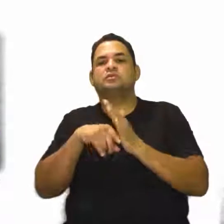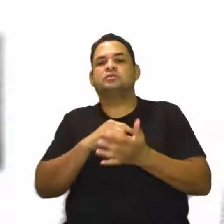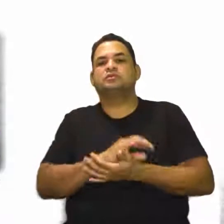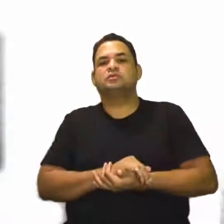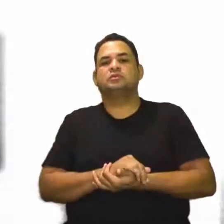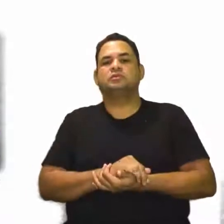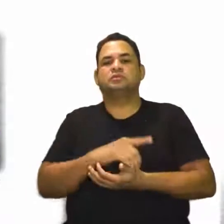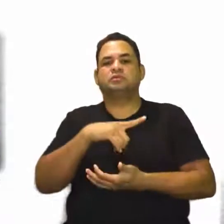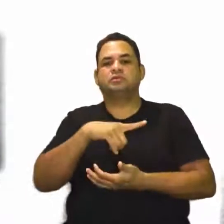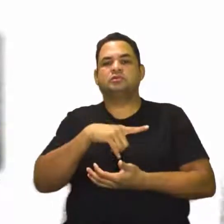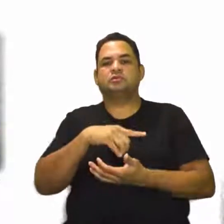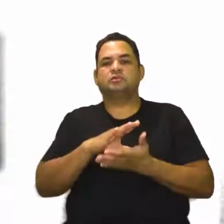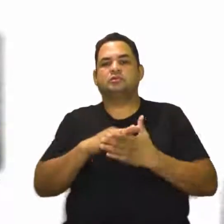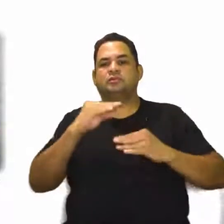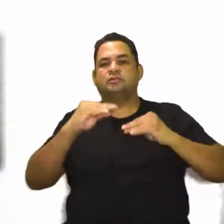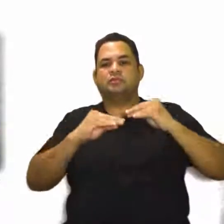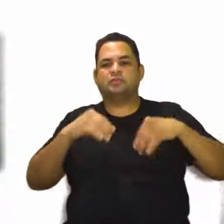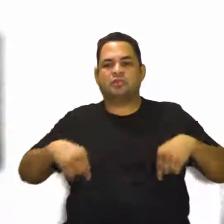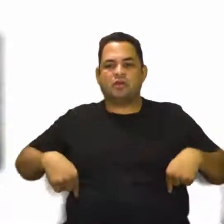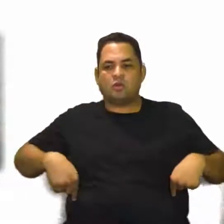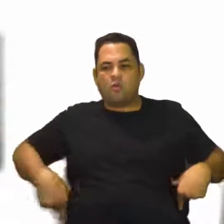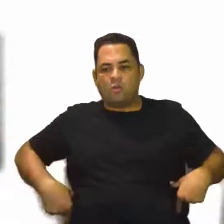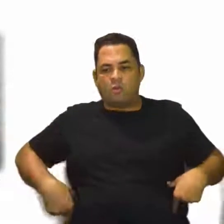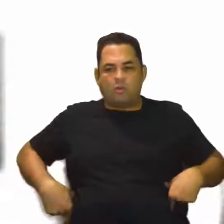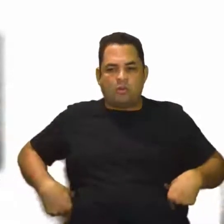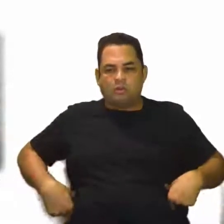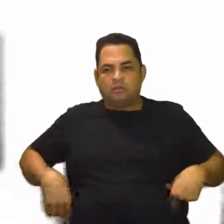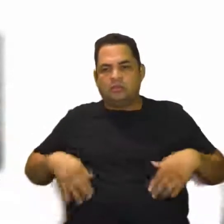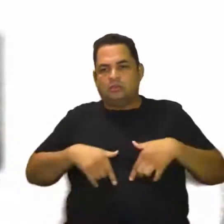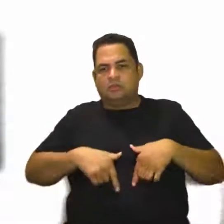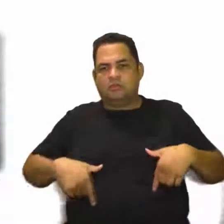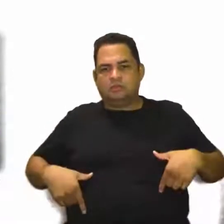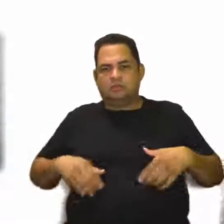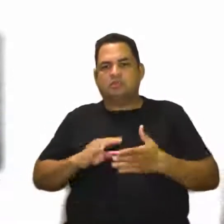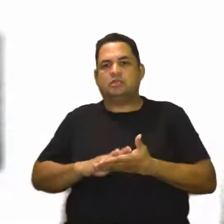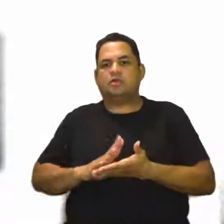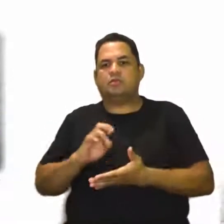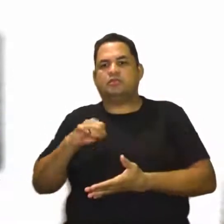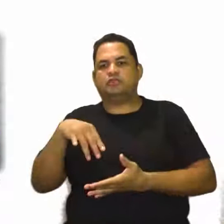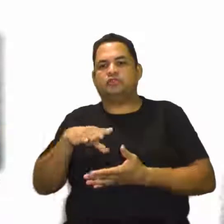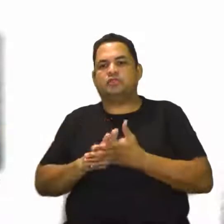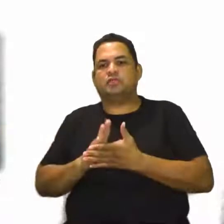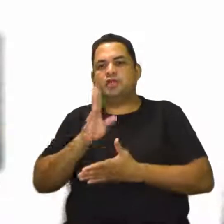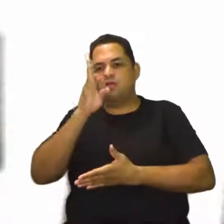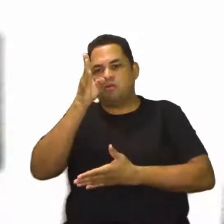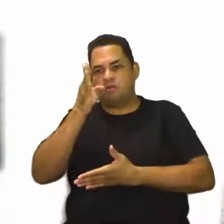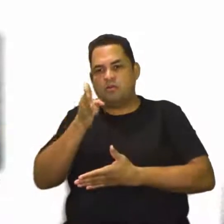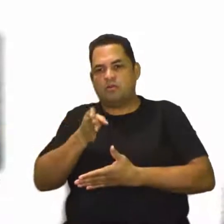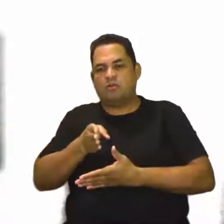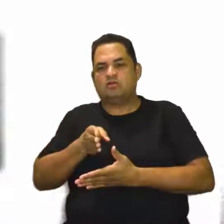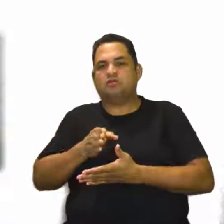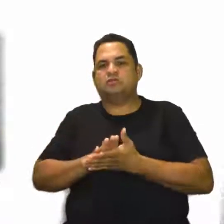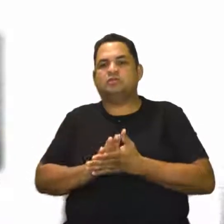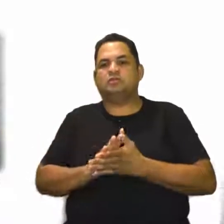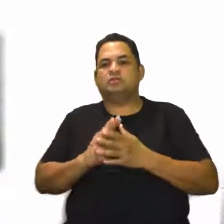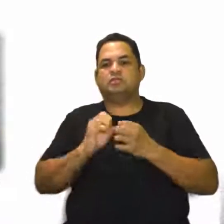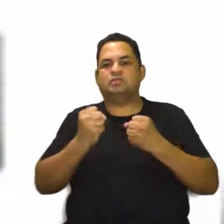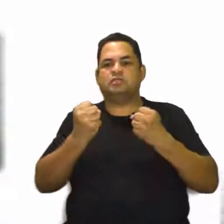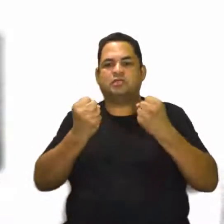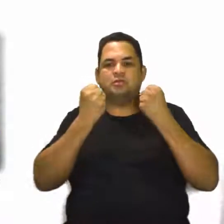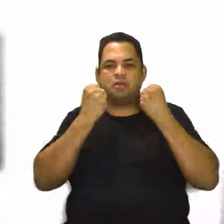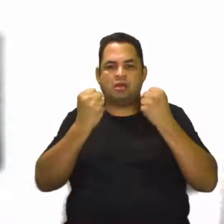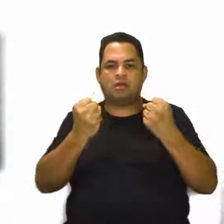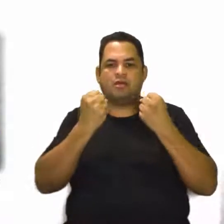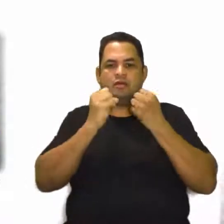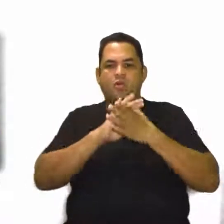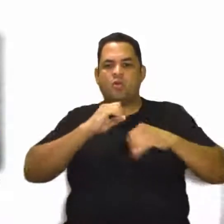professora Iris? Nós temos teste de flexão do quadril abdominal, de impulsão horizontal, de tração de barra fixa, corrida de vai e